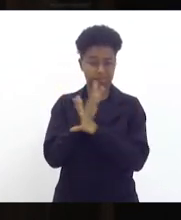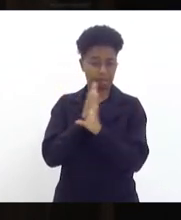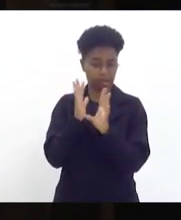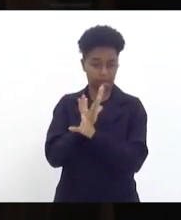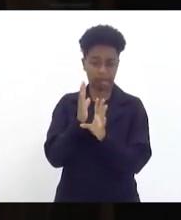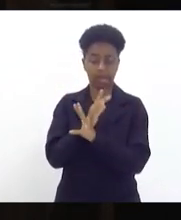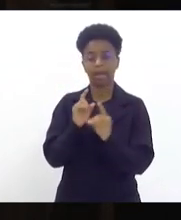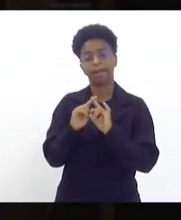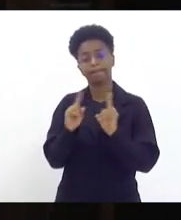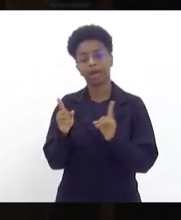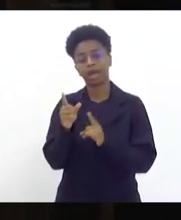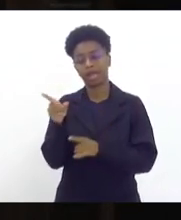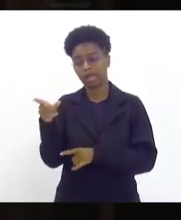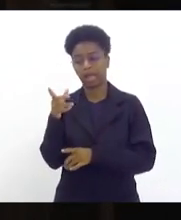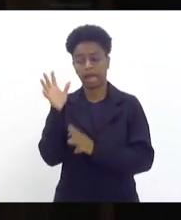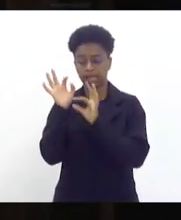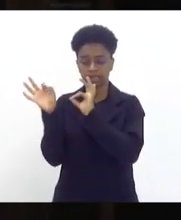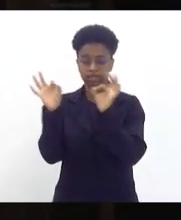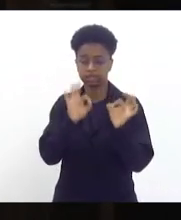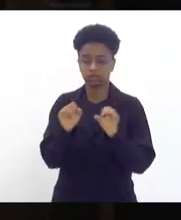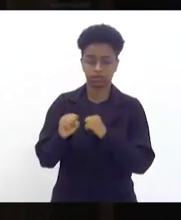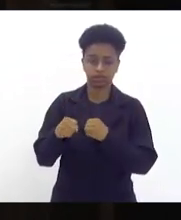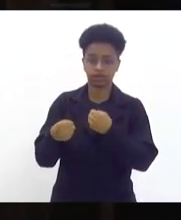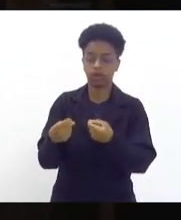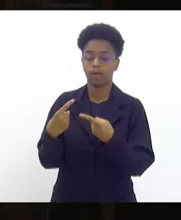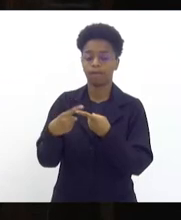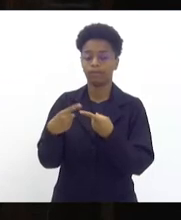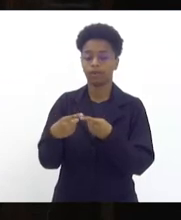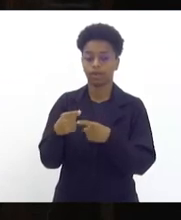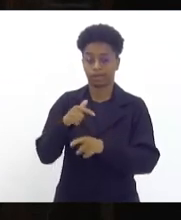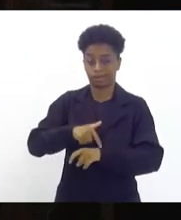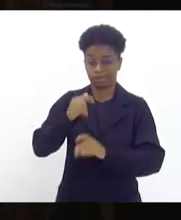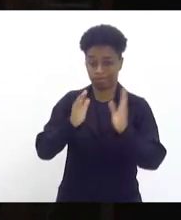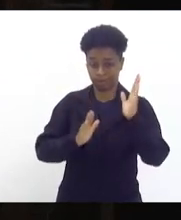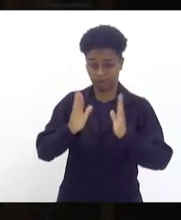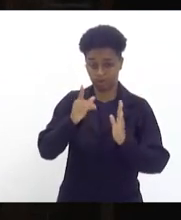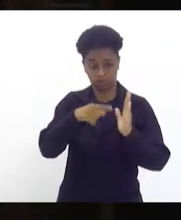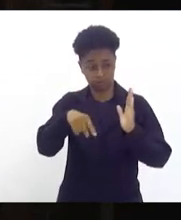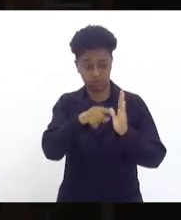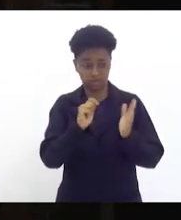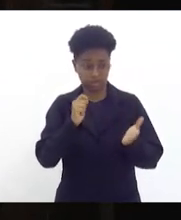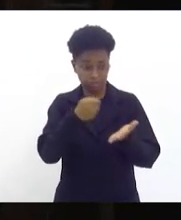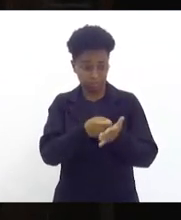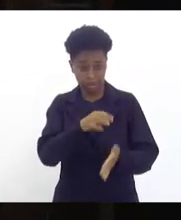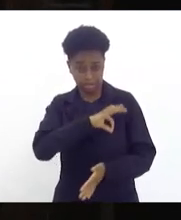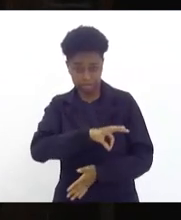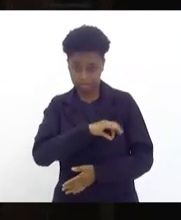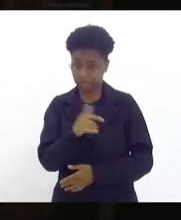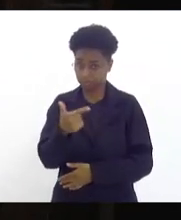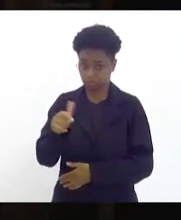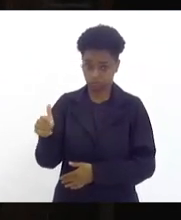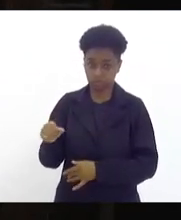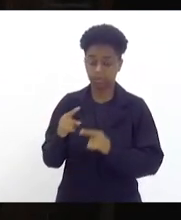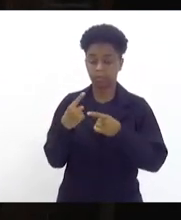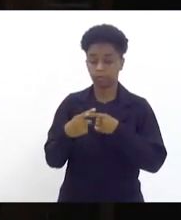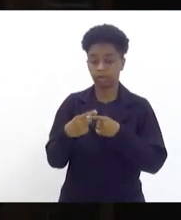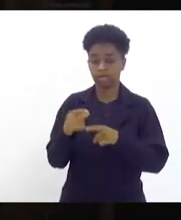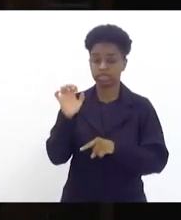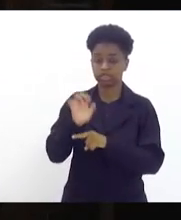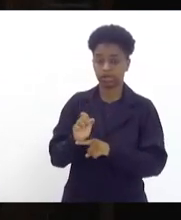ela escutou ela foi lá defendeu na palestra dela porque naquele momento muitos dos Senhores estavam assim os seus pagamentos porque o estado estava